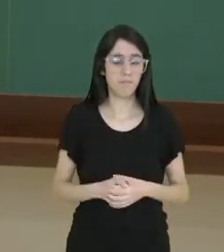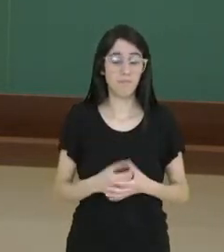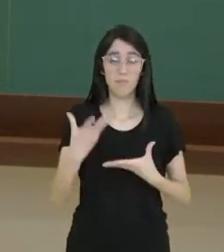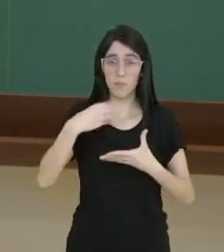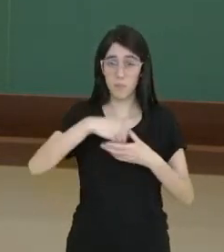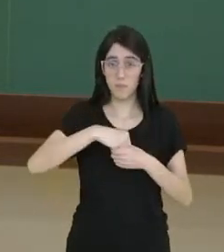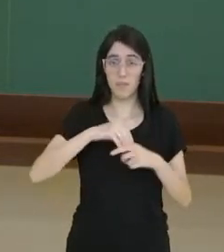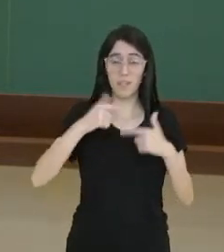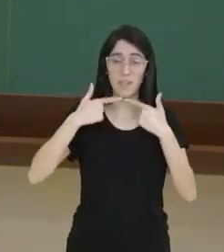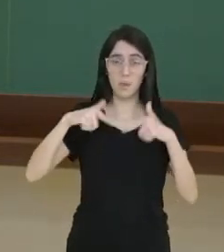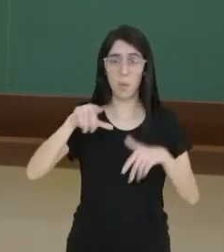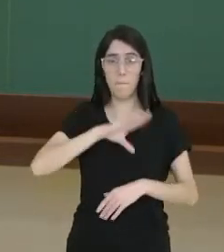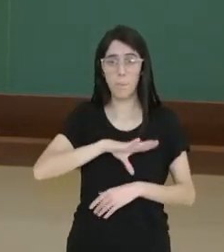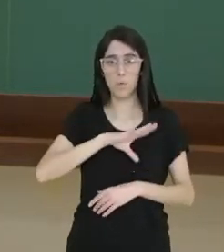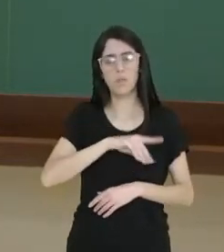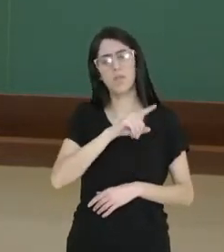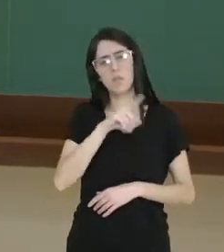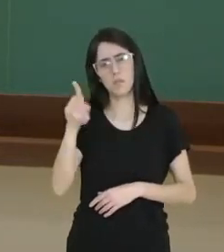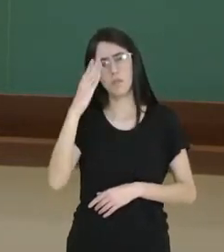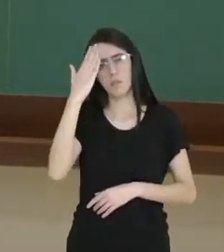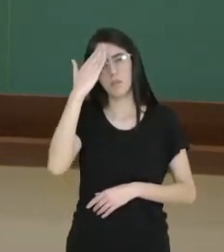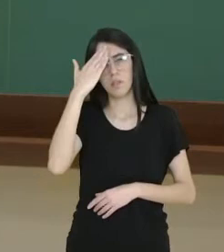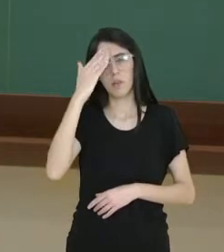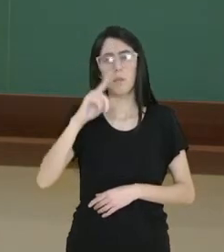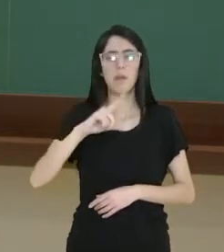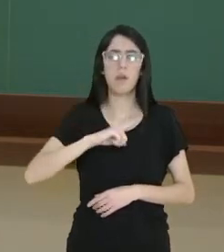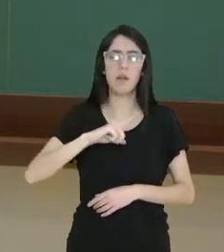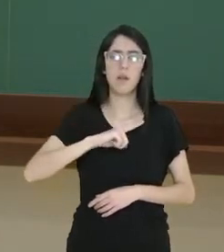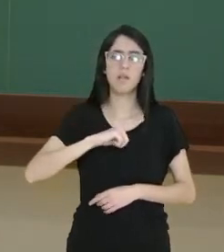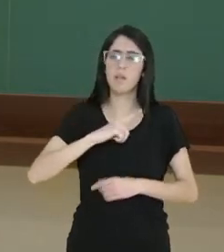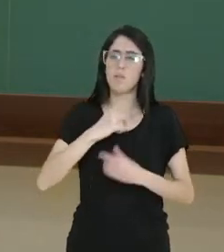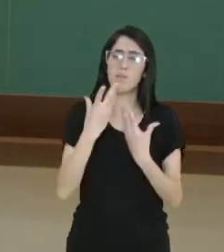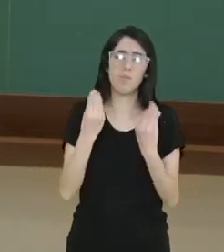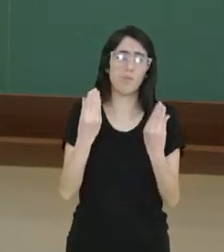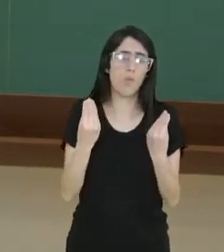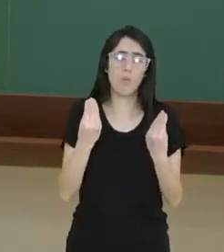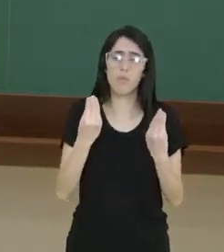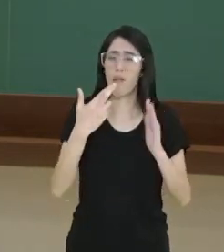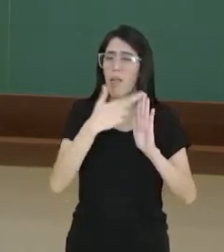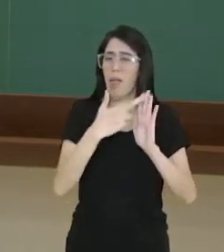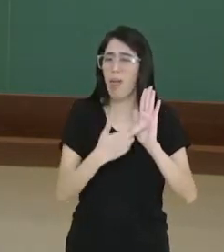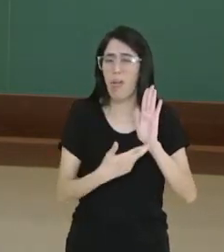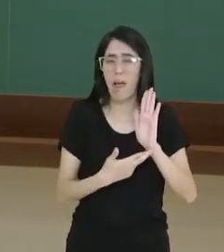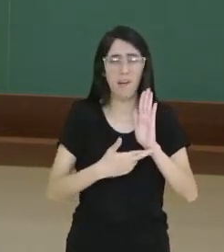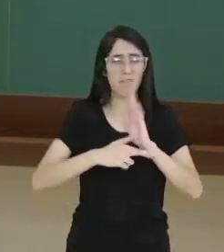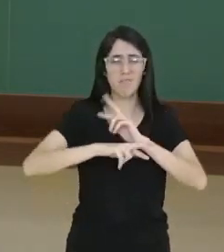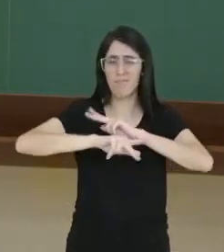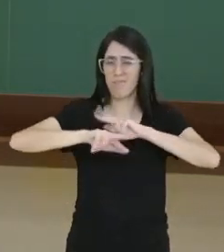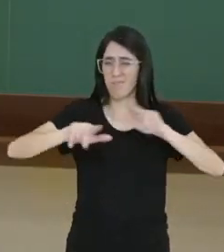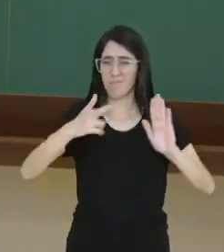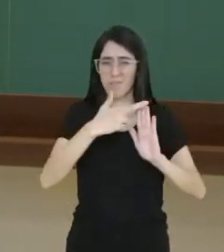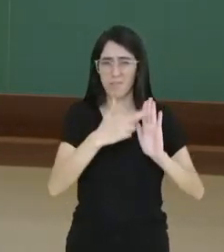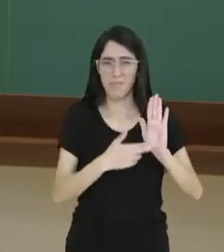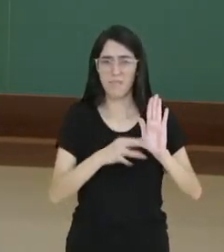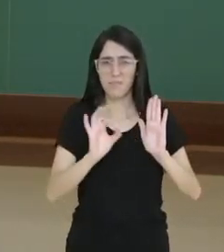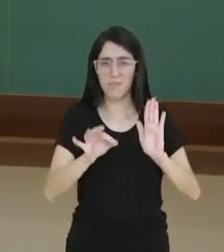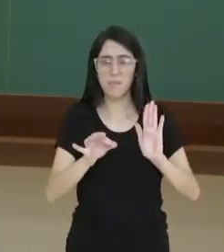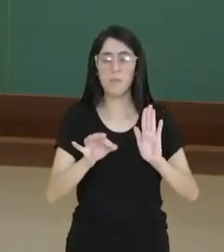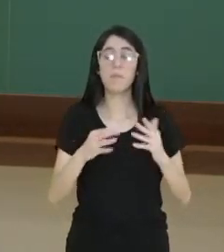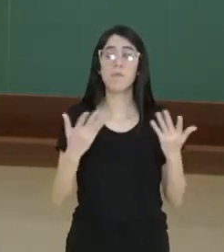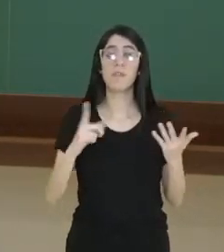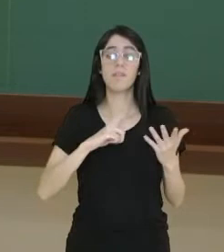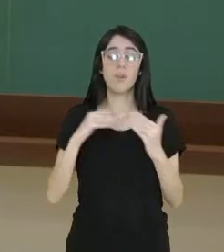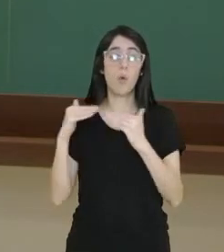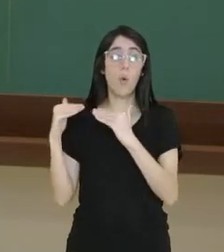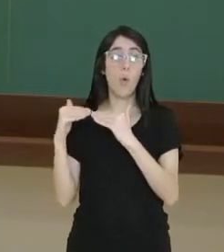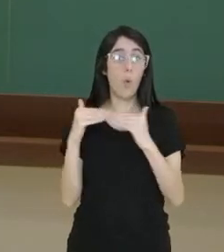portuguesa, vocês sabem, nós temos um grande conjunto de regras, certo? Então, em relação à regra de